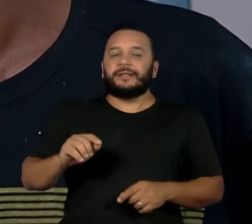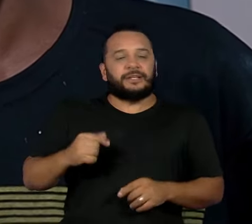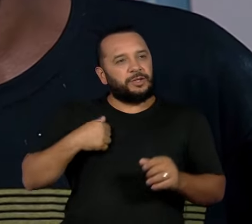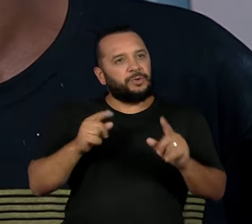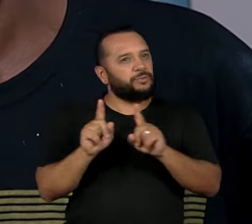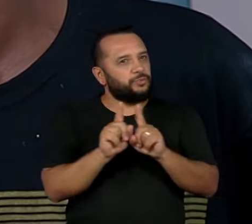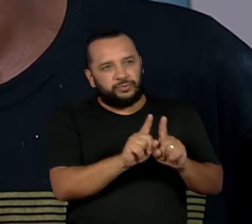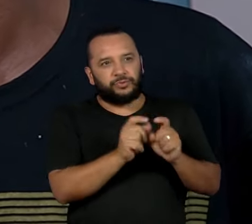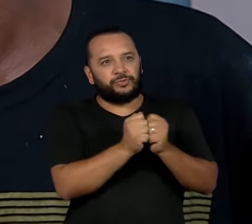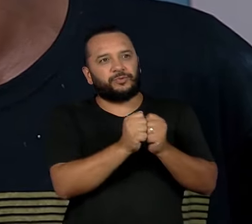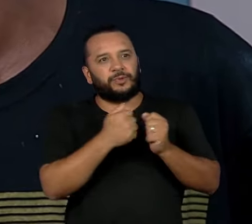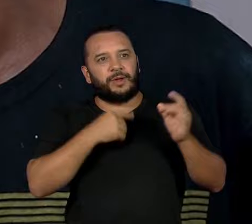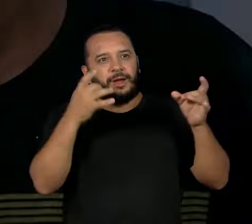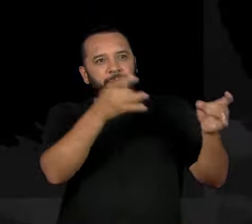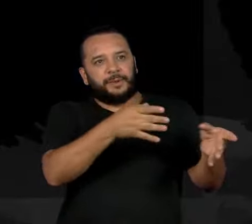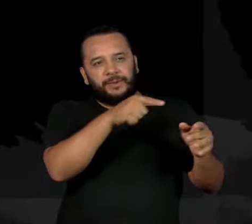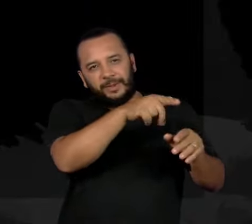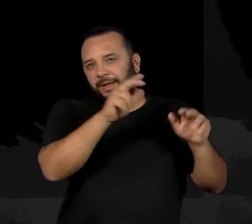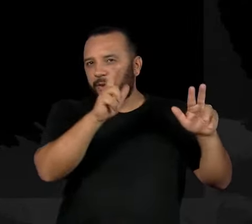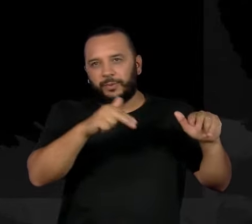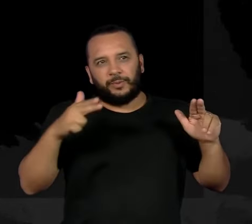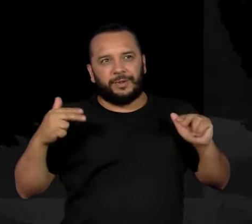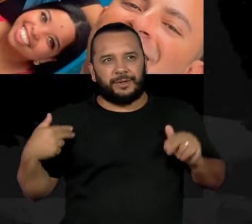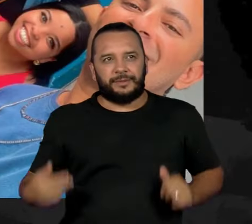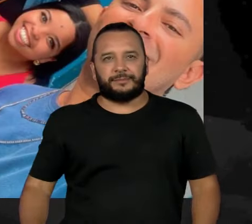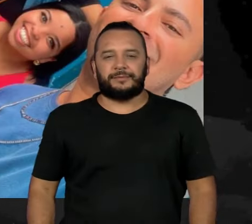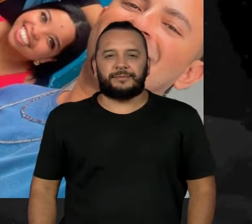ela. Não largo ela por nada nesse mundo.